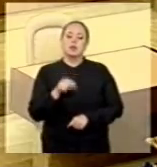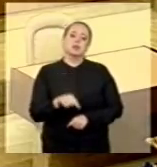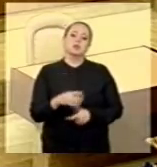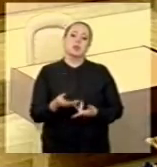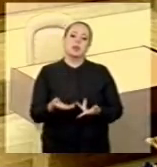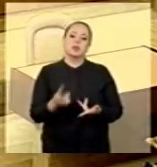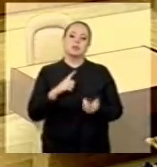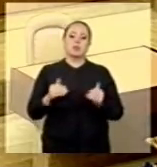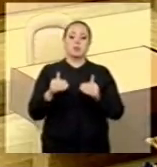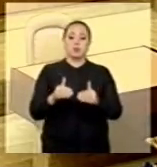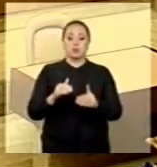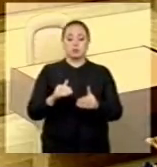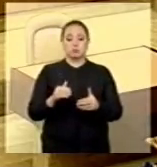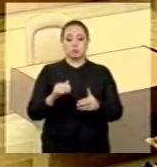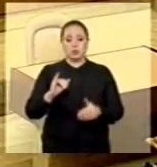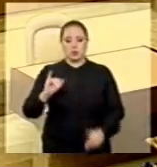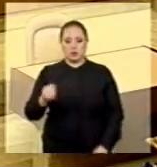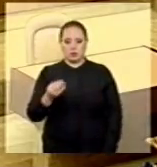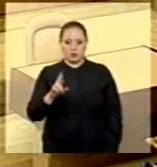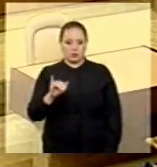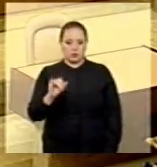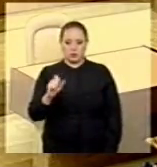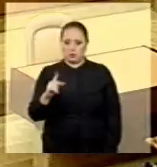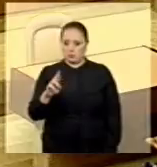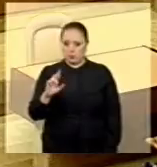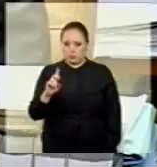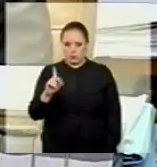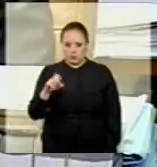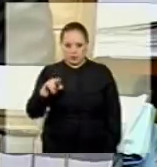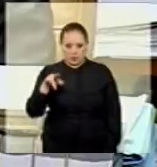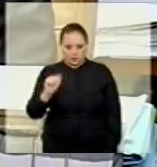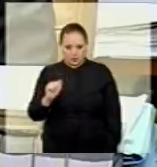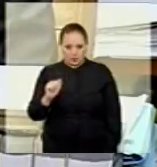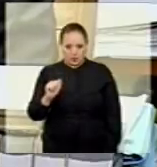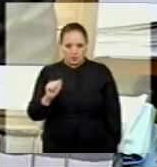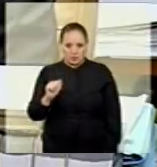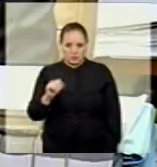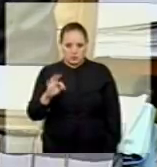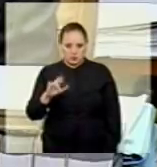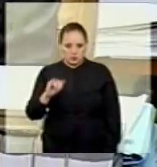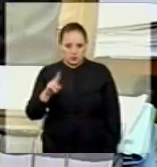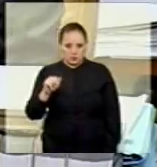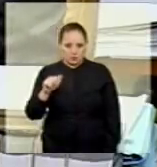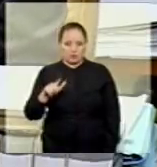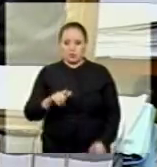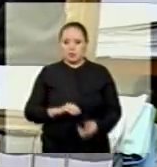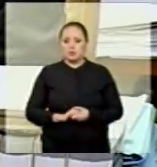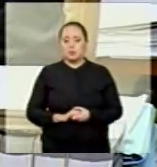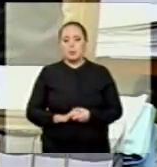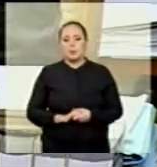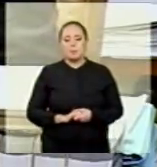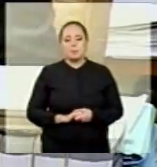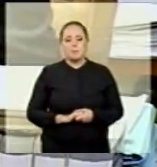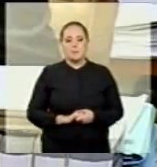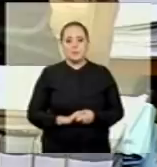ênfase pela jurisprudência desse tribunal, para quem, aspas, a não observância da